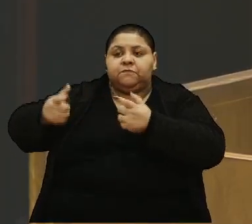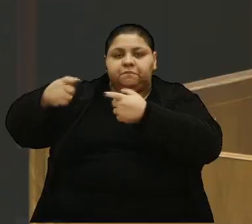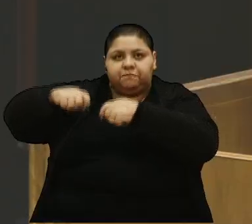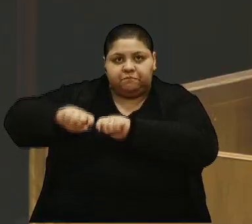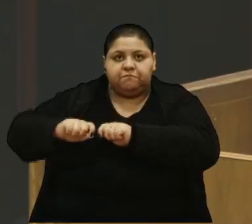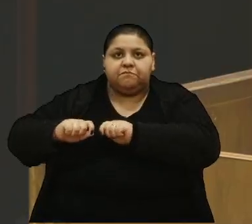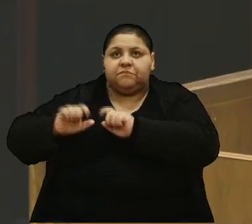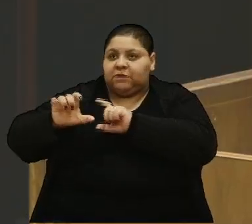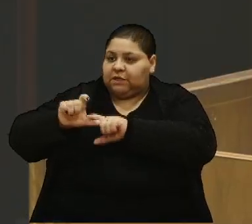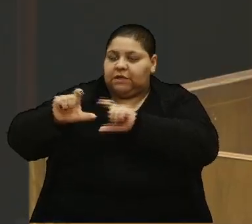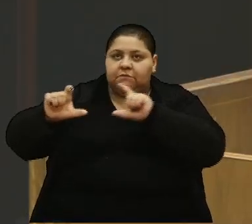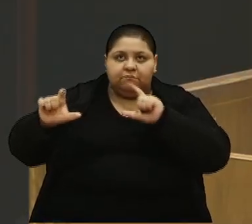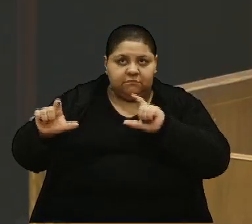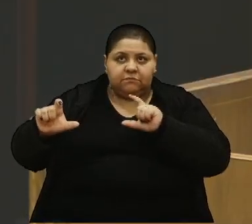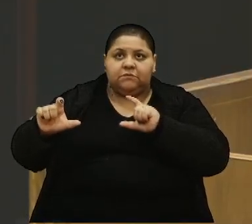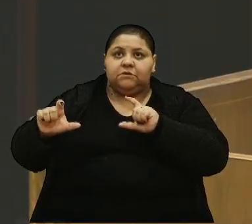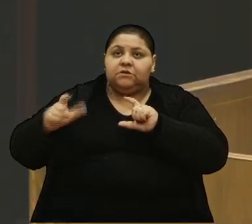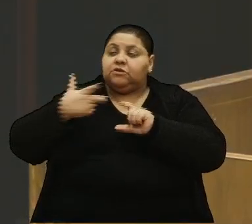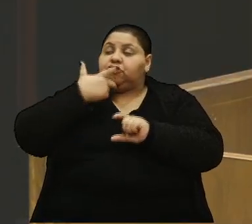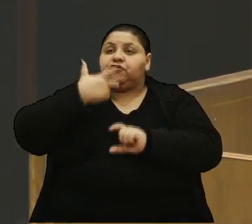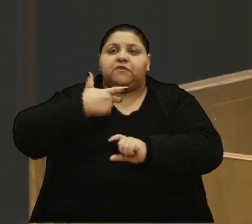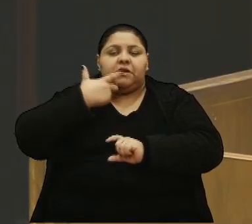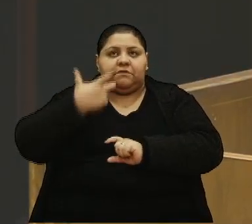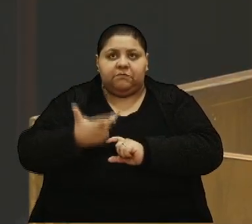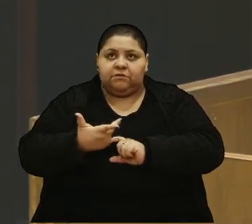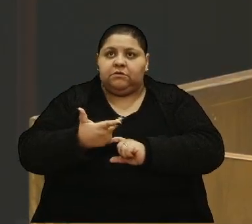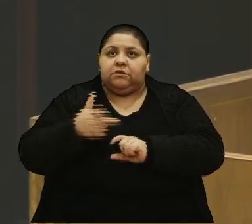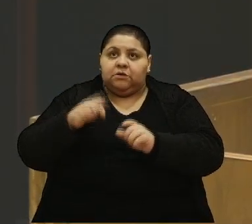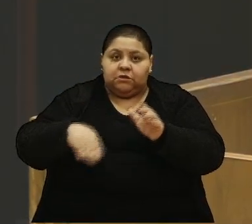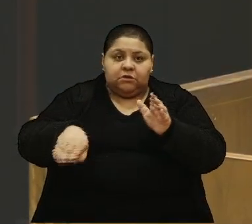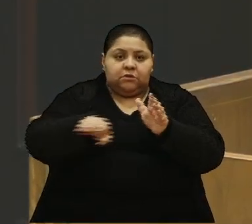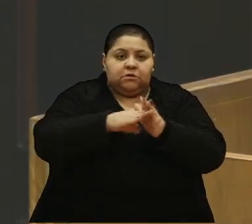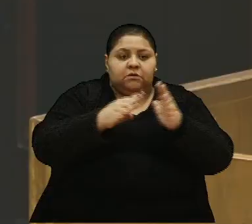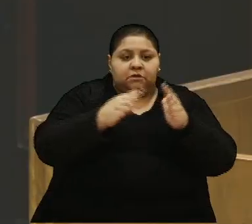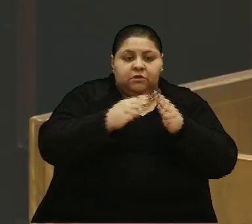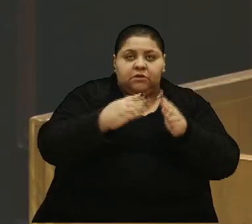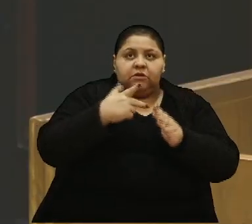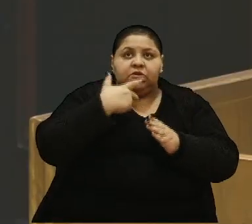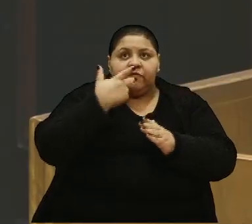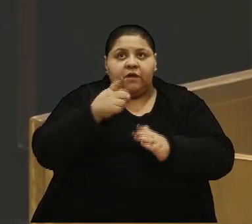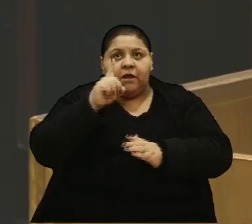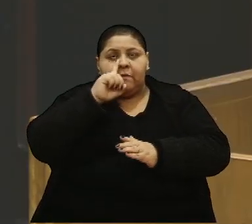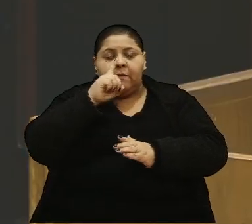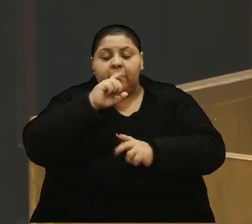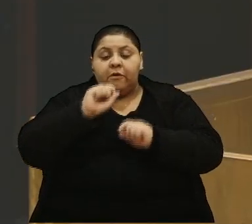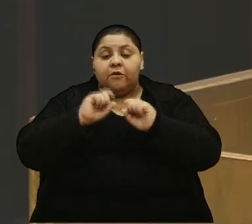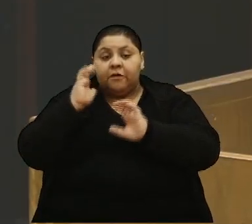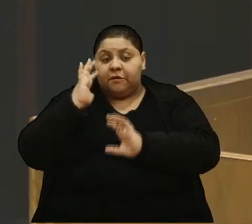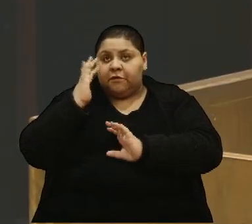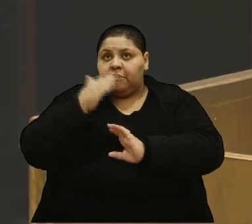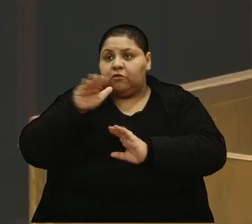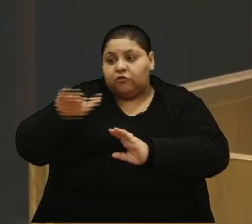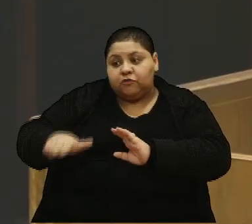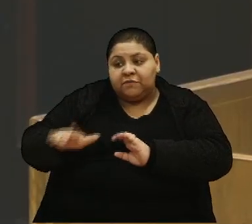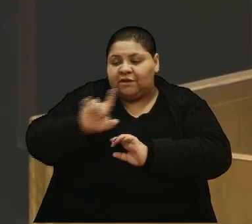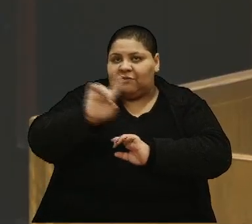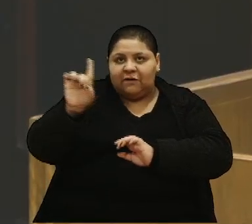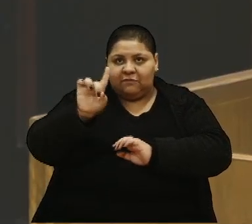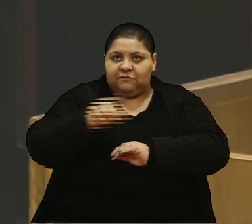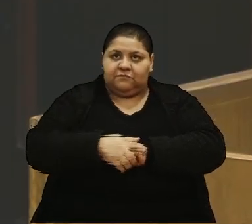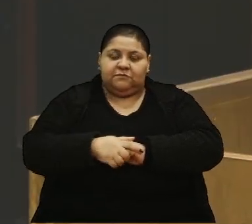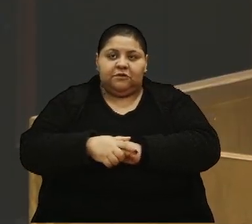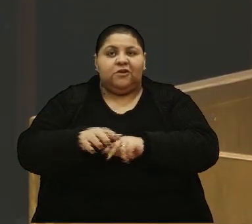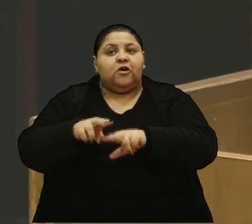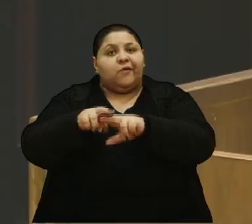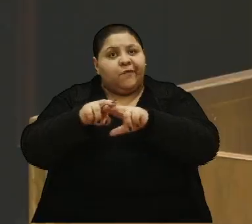capacidade, autonomia de se manifestar, de chegar em casa e falar para o pai, para a mãe o que acontece. Os pequenos não. Por